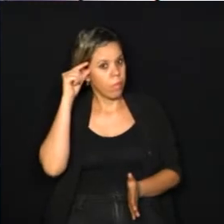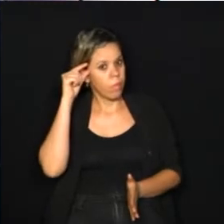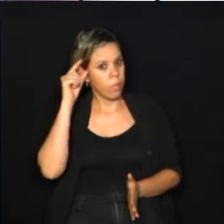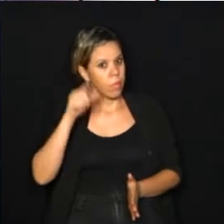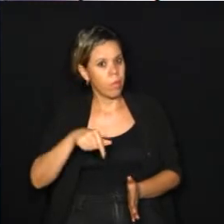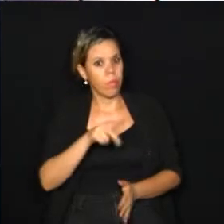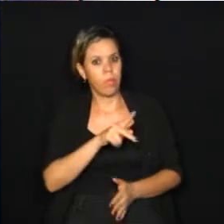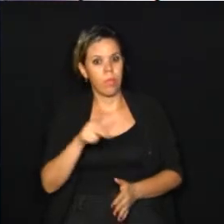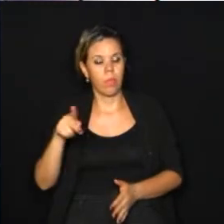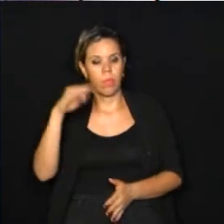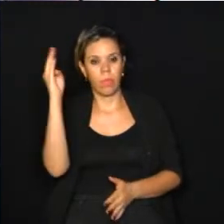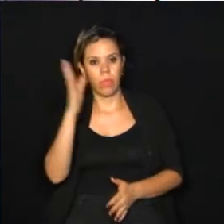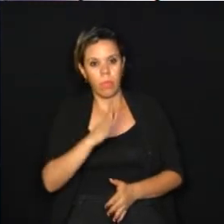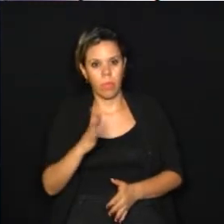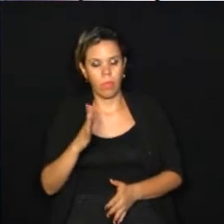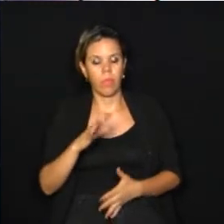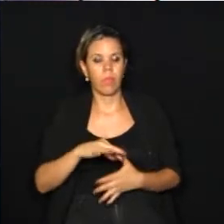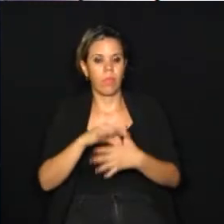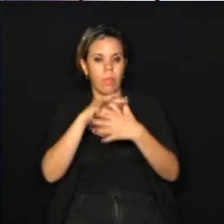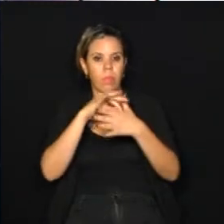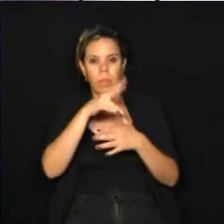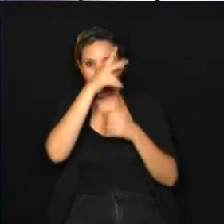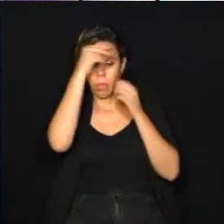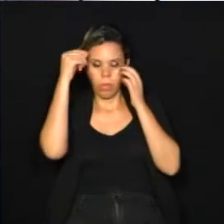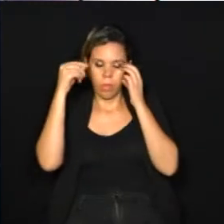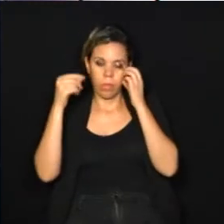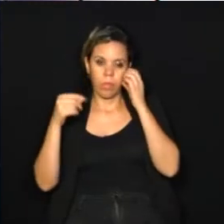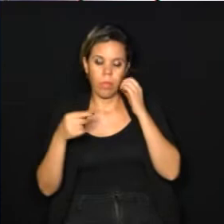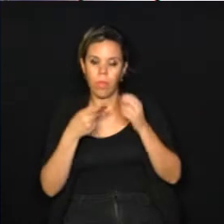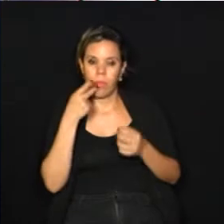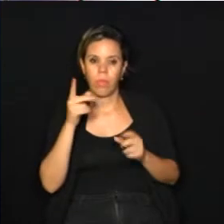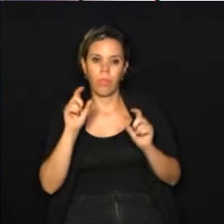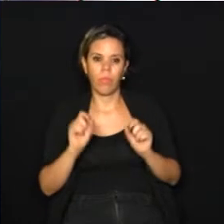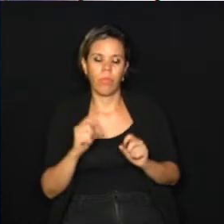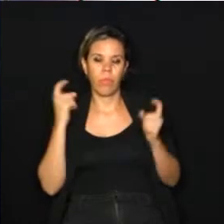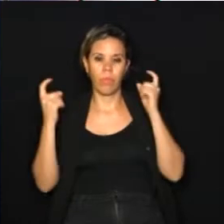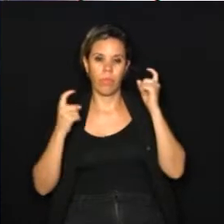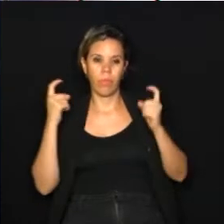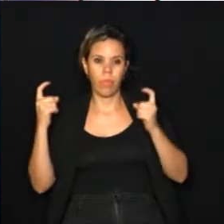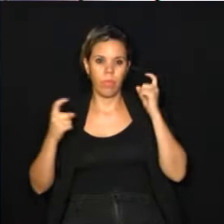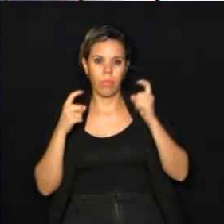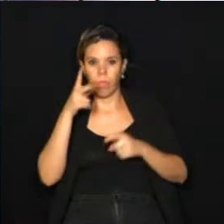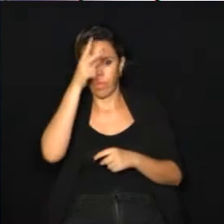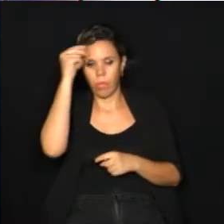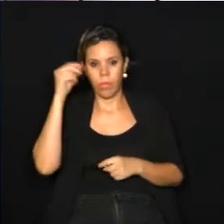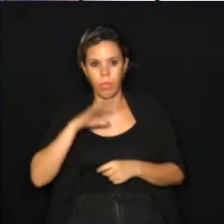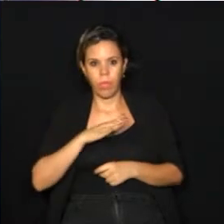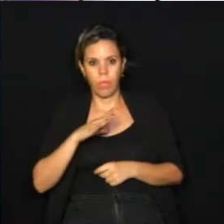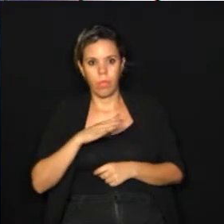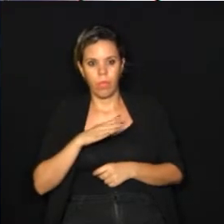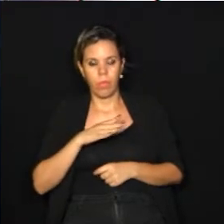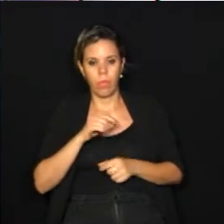é o presidente ainda da Frente Nacional dos Prefeitos, falou sobre a preocupação dos prefeitos das cidades litorâneas aqui do